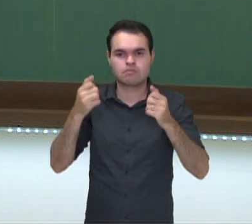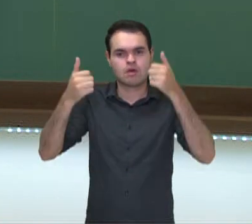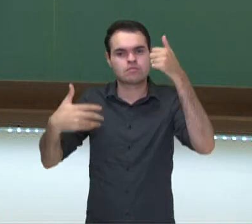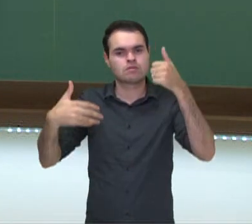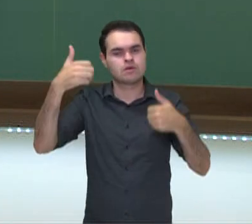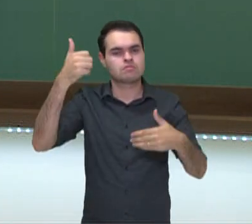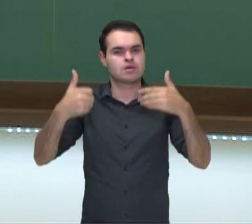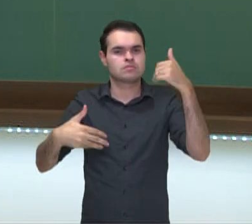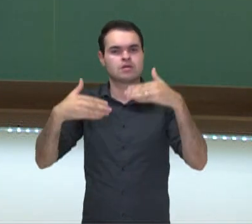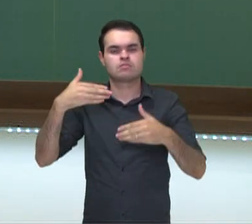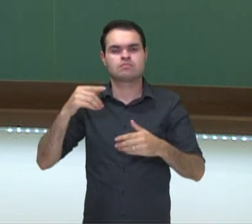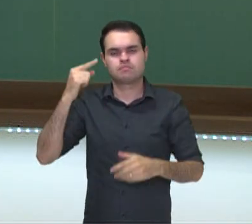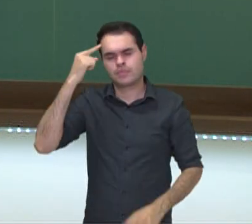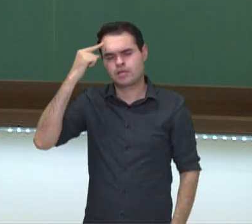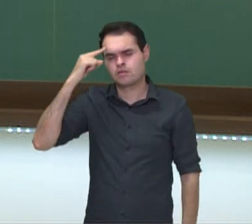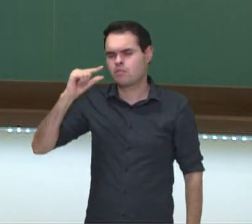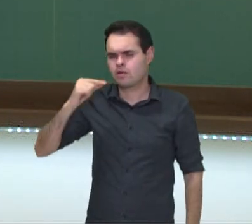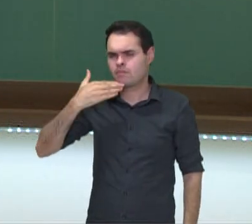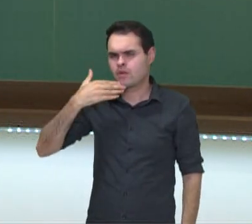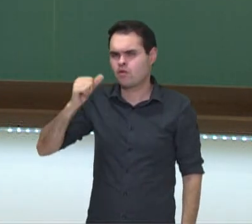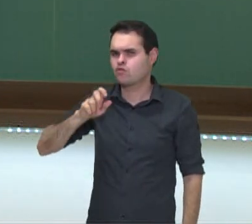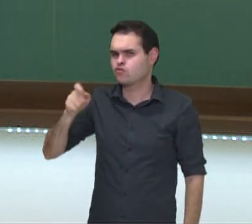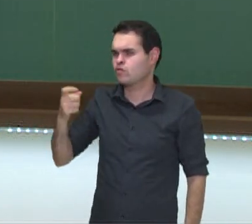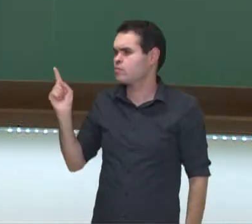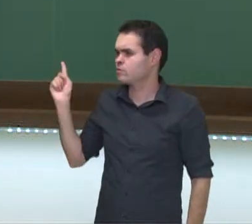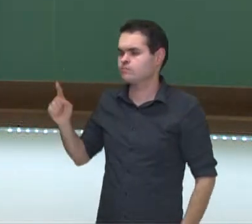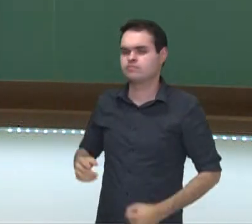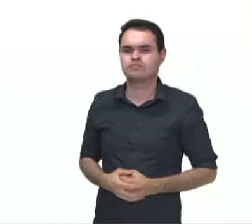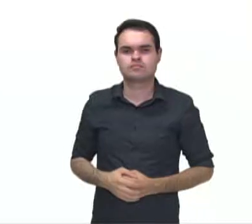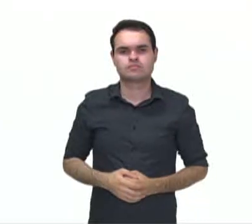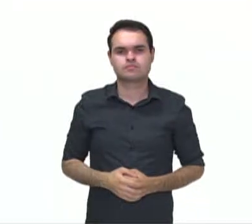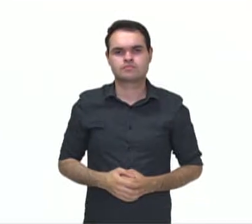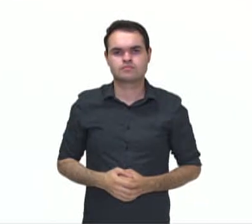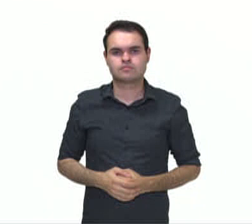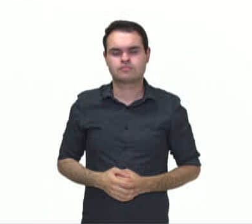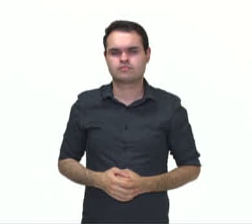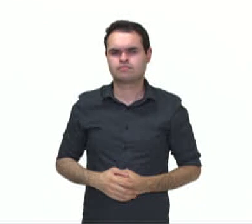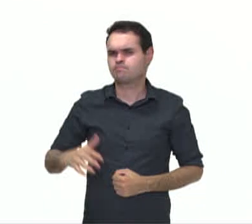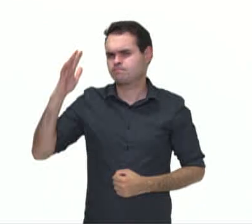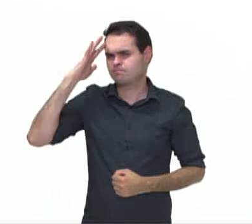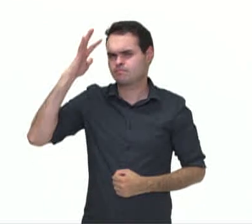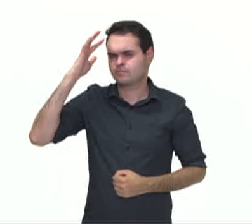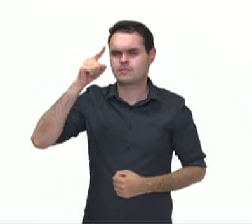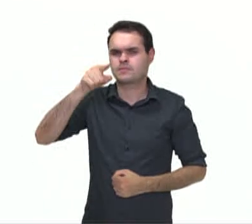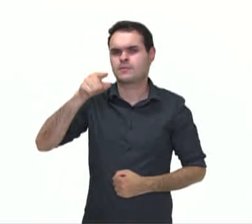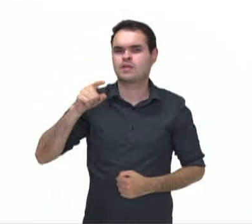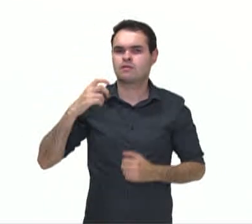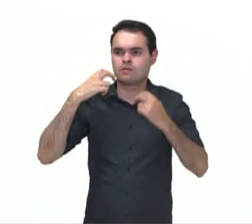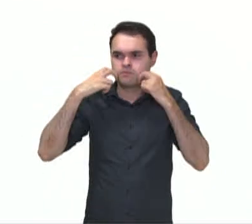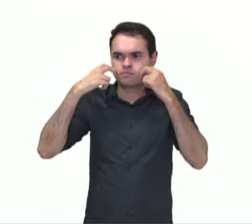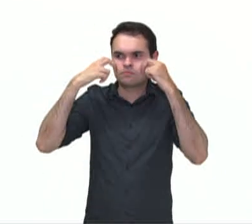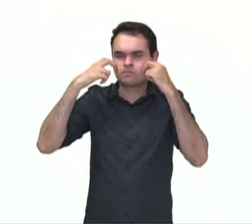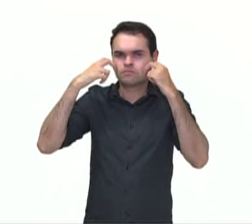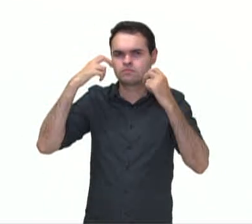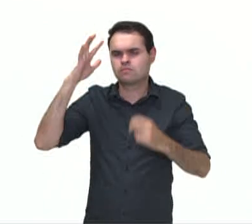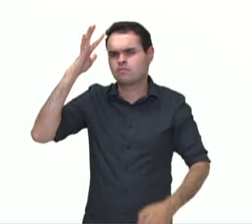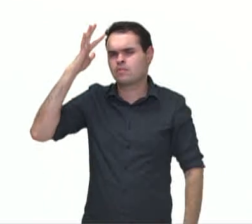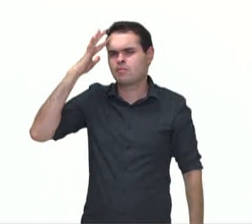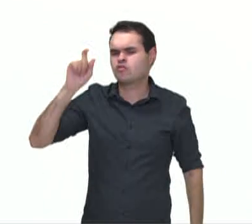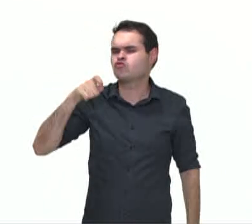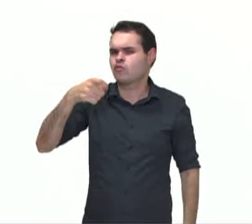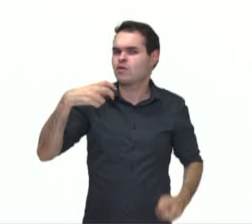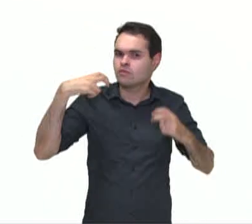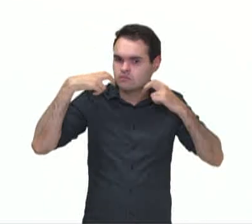vamos pensar um pouquinho melhor sobre elas. Reflita sobre a sua timidez. Então vamos pensar